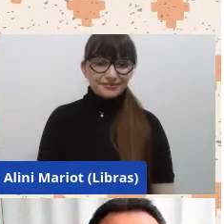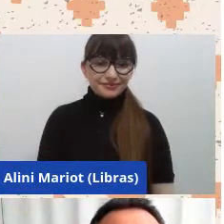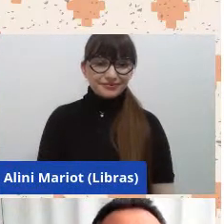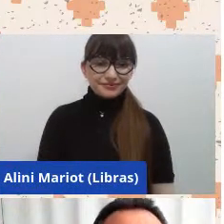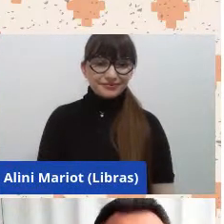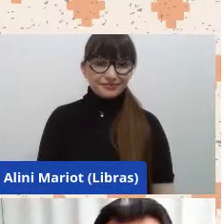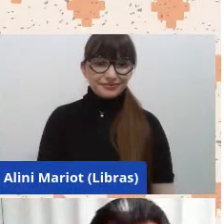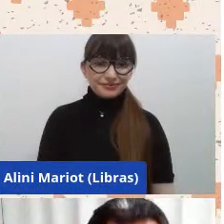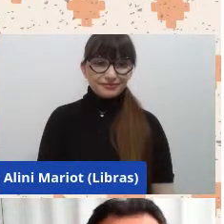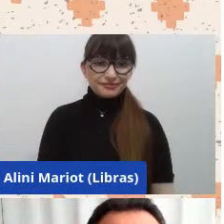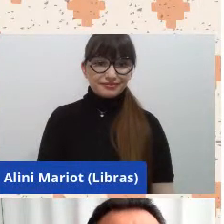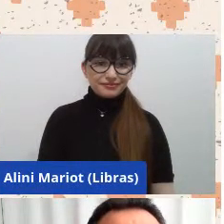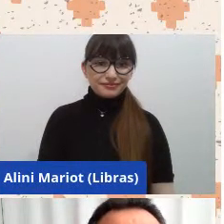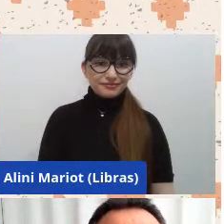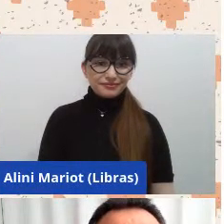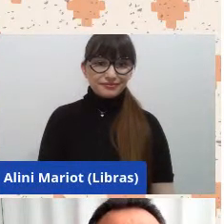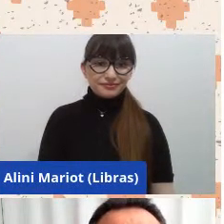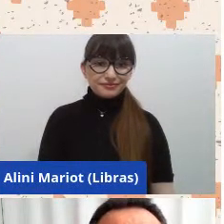Aí.